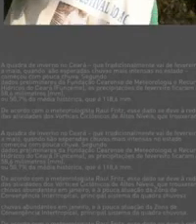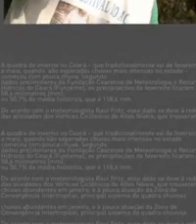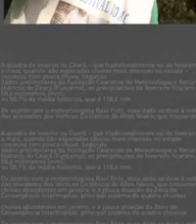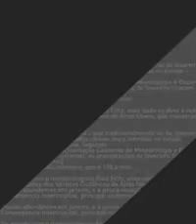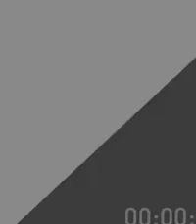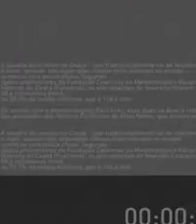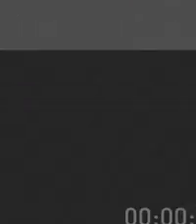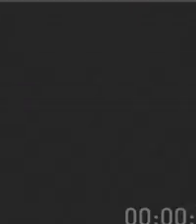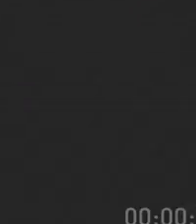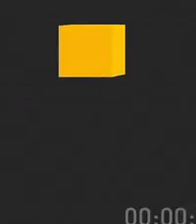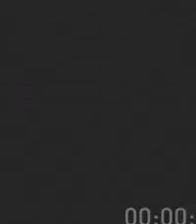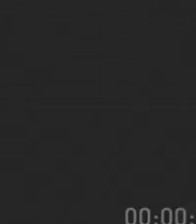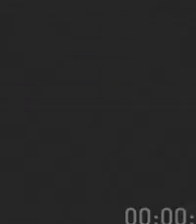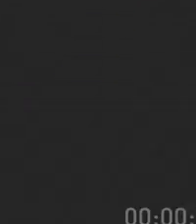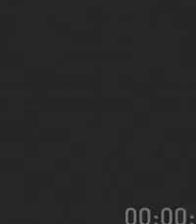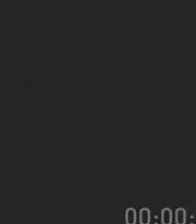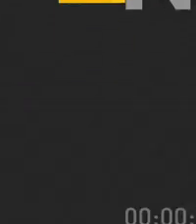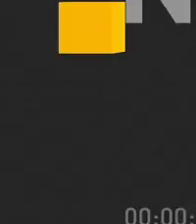ae